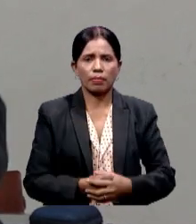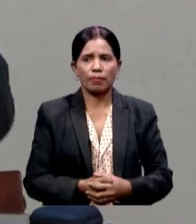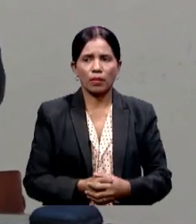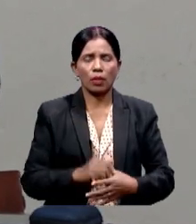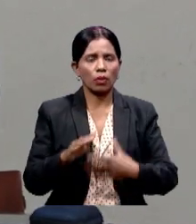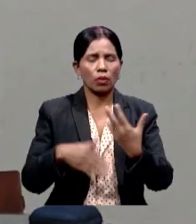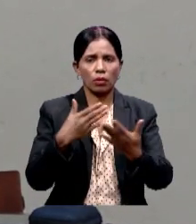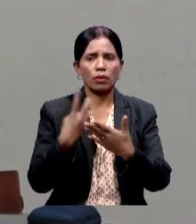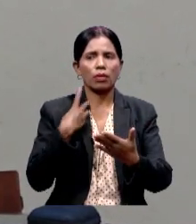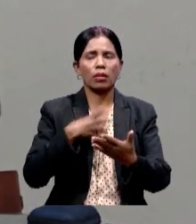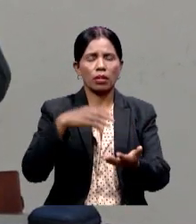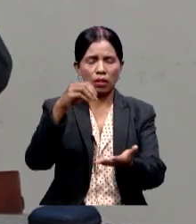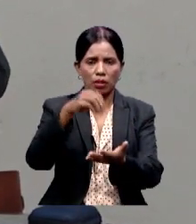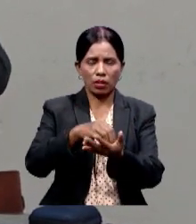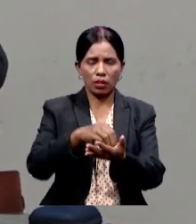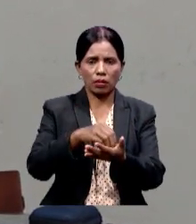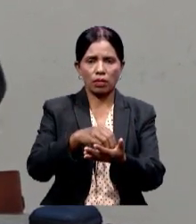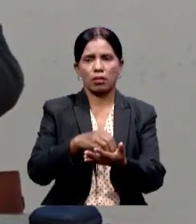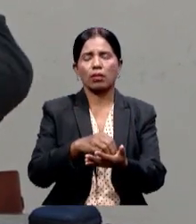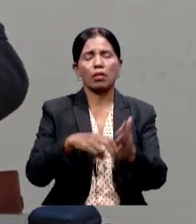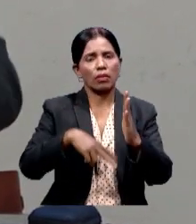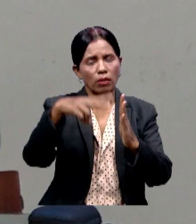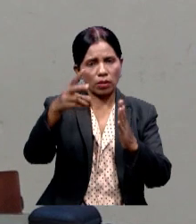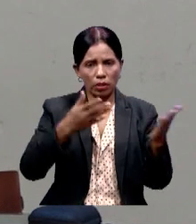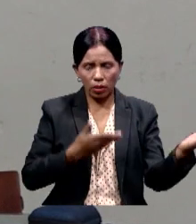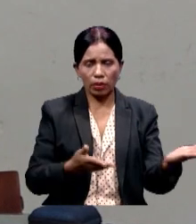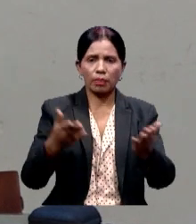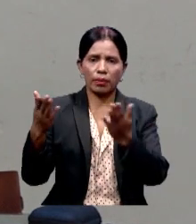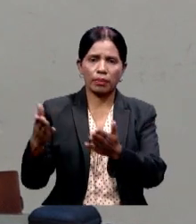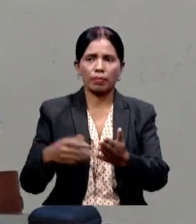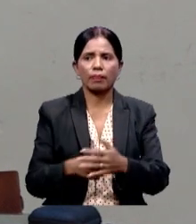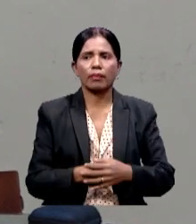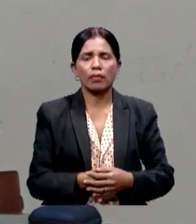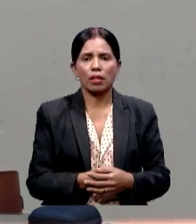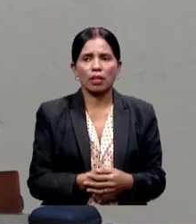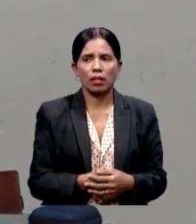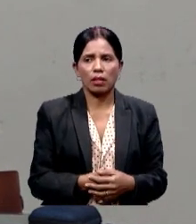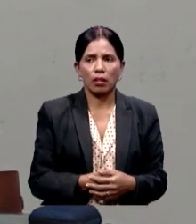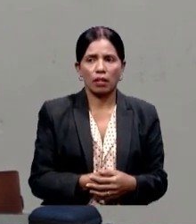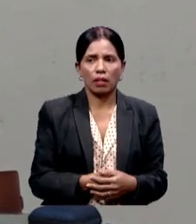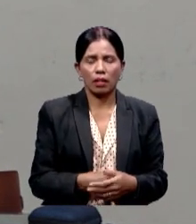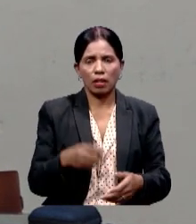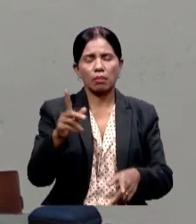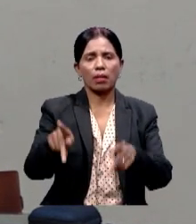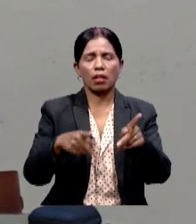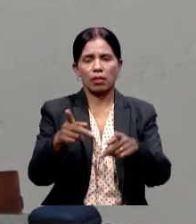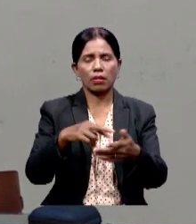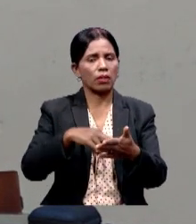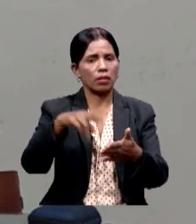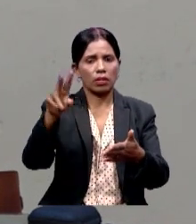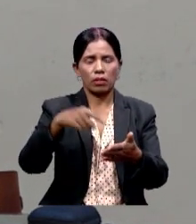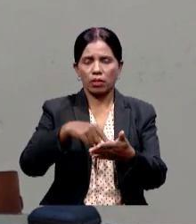buat tu itu ni pontus ne bahonam sistema mak alok koresan. Ne